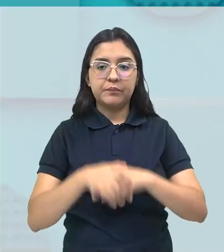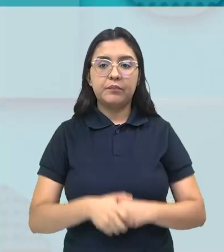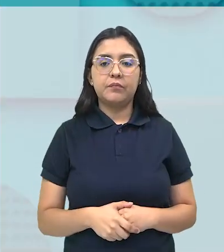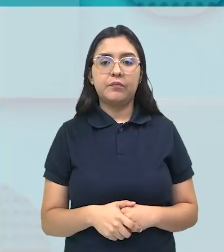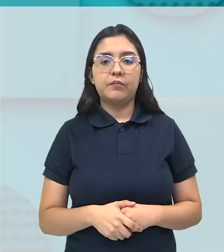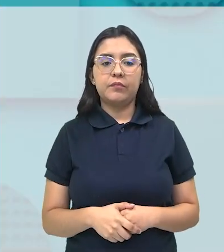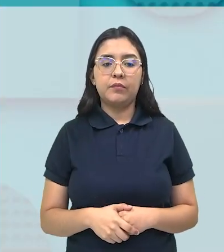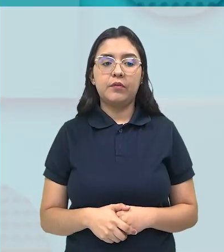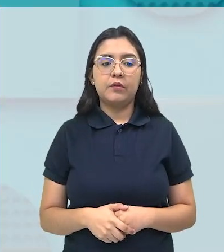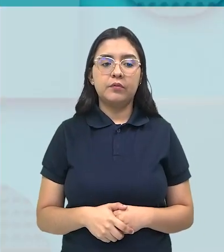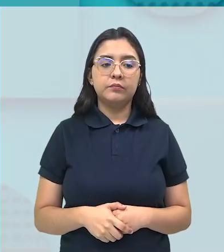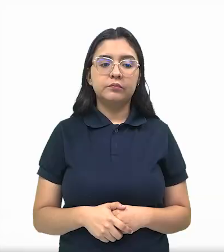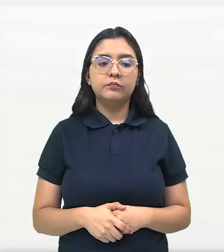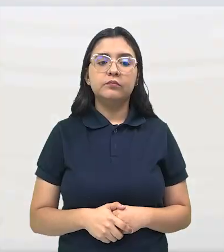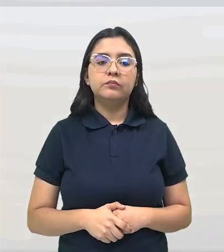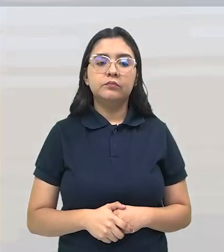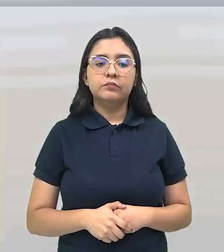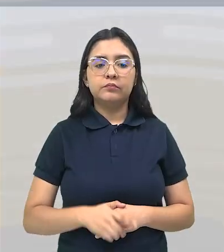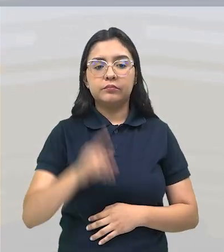vocês aí nesse vídeo.